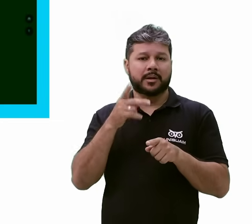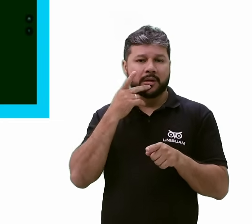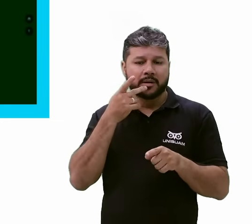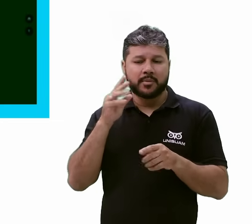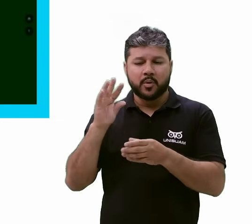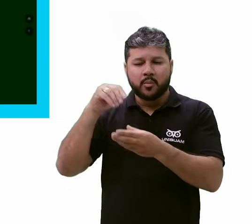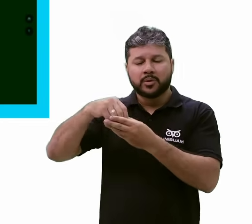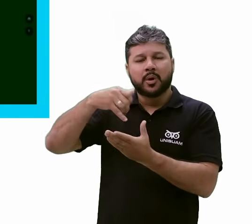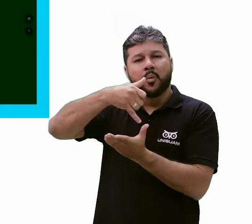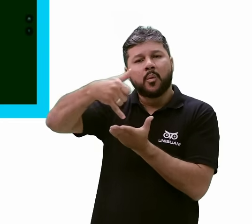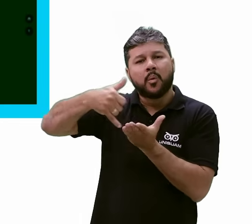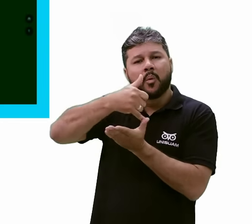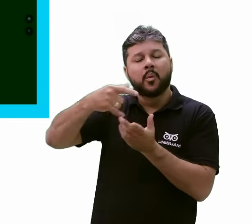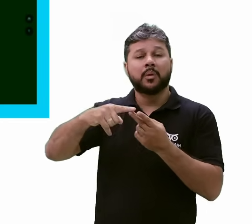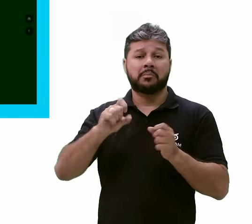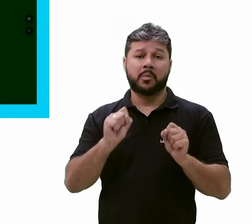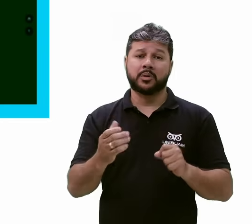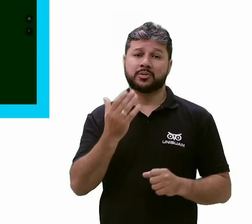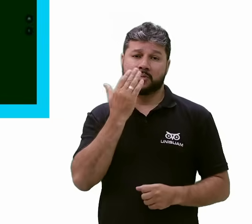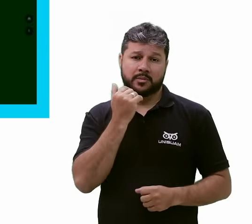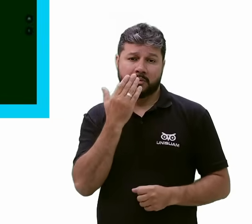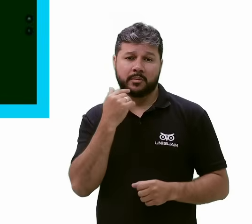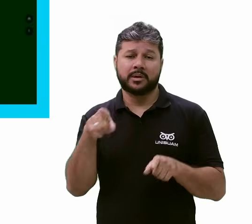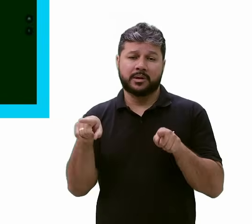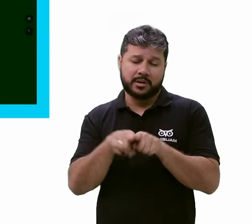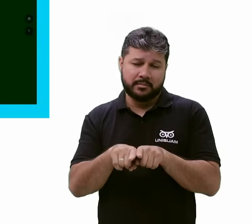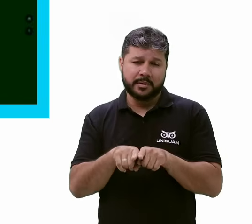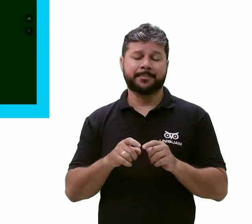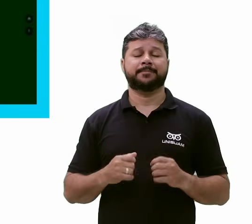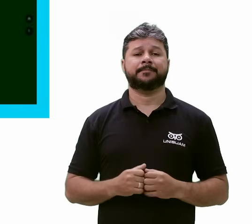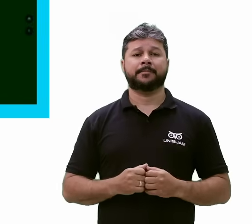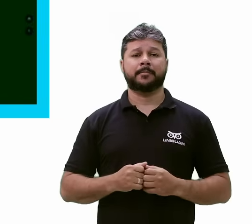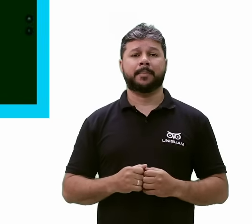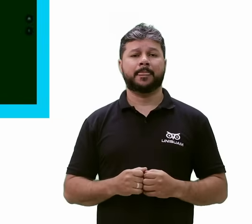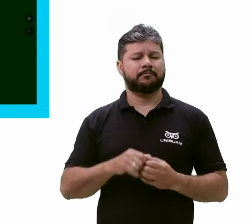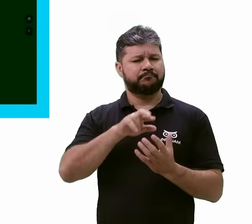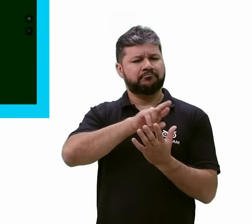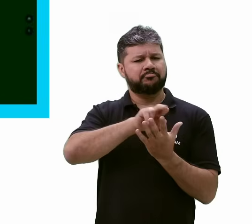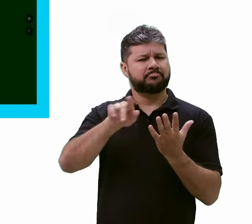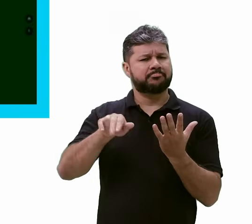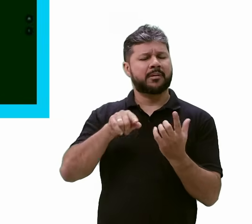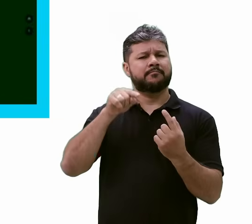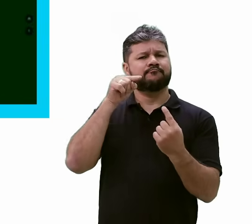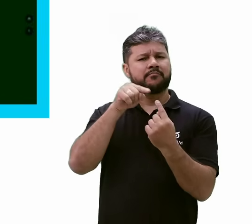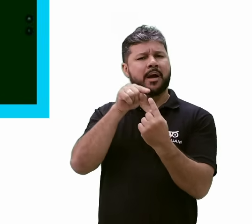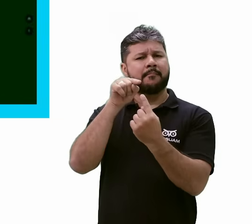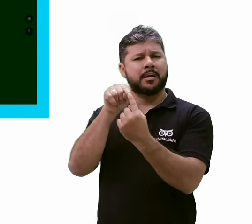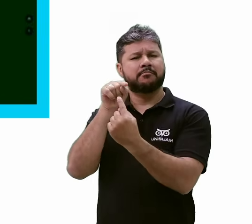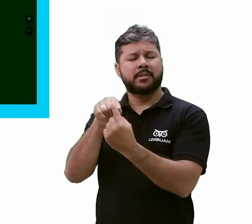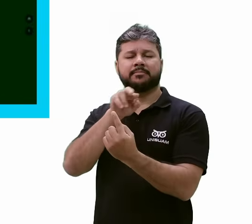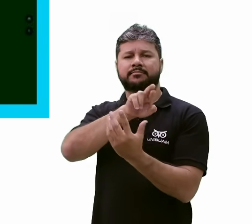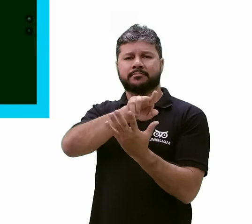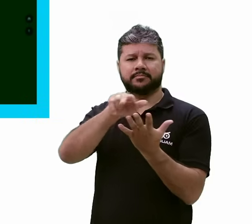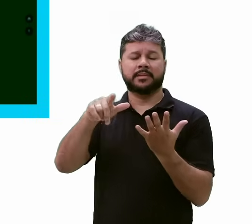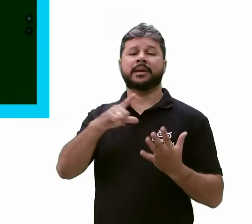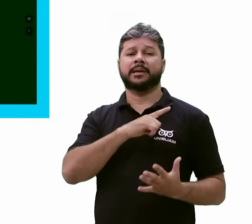partir do cânhamo, pode ser alimento, né? Pode servir de várias coisas, tem várias